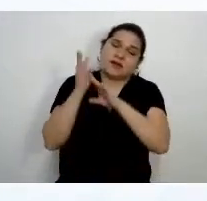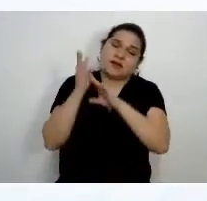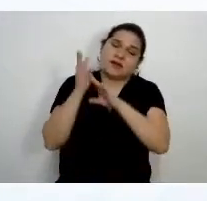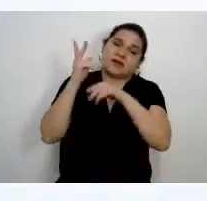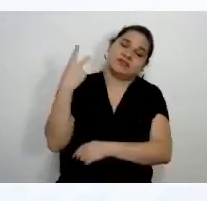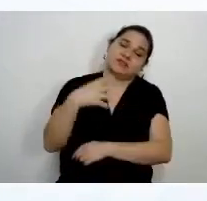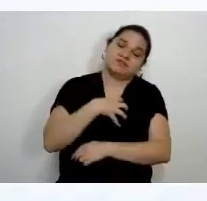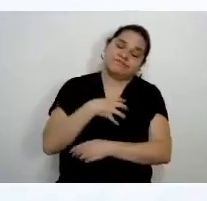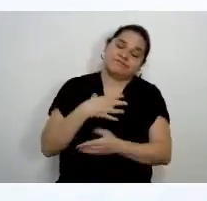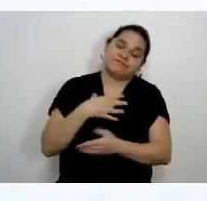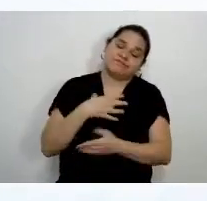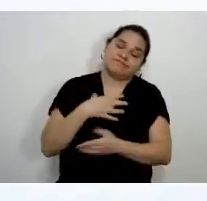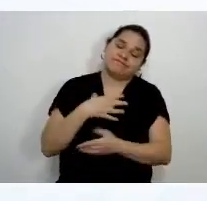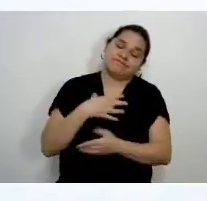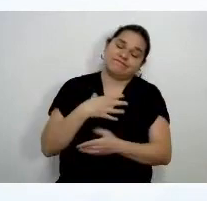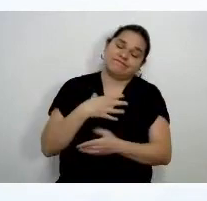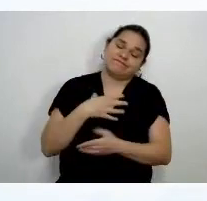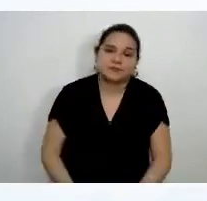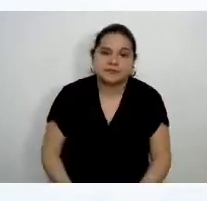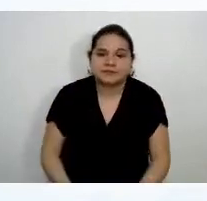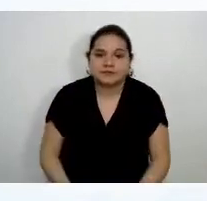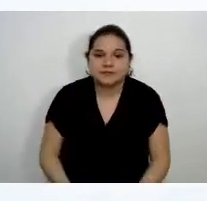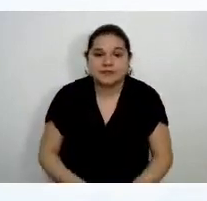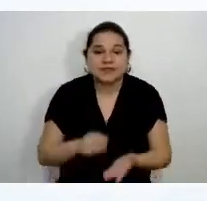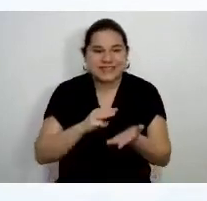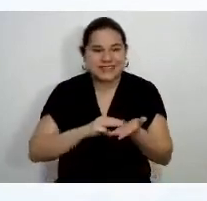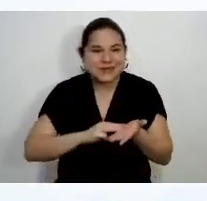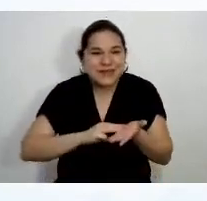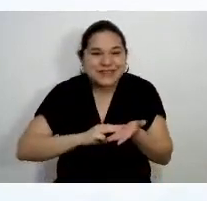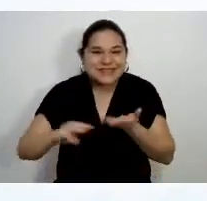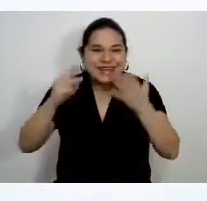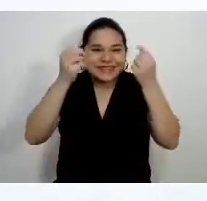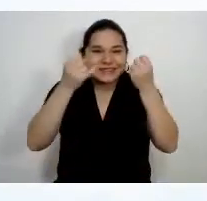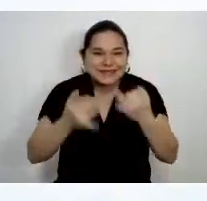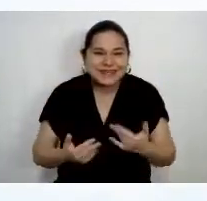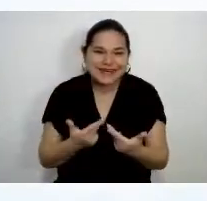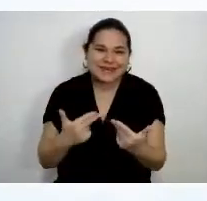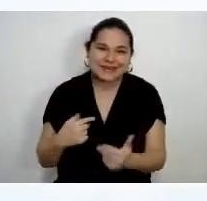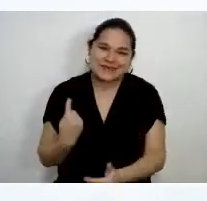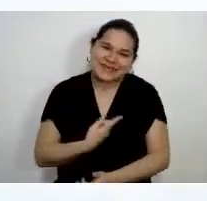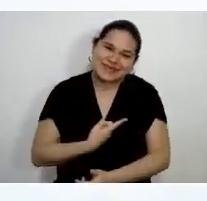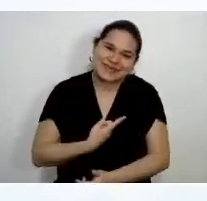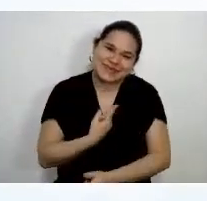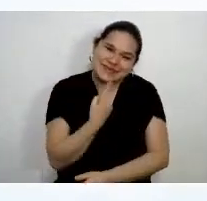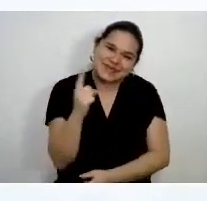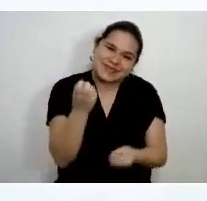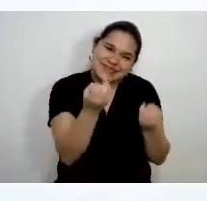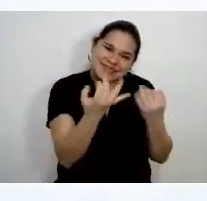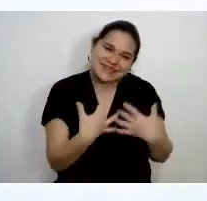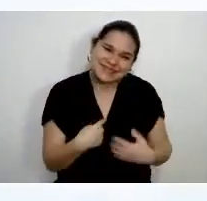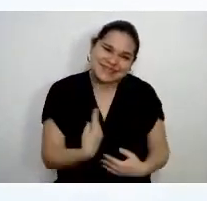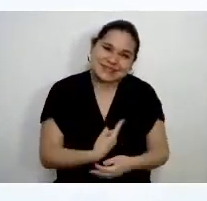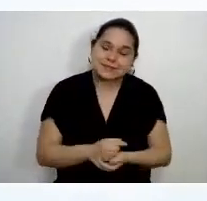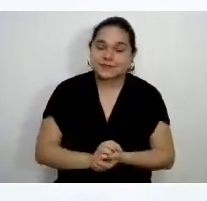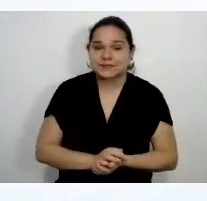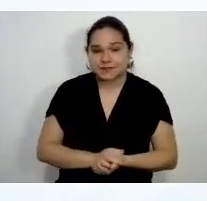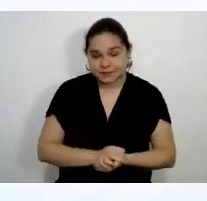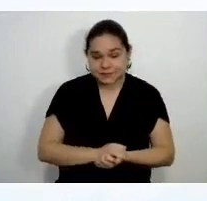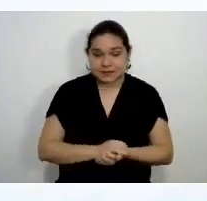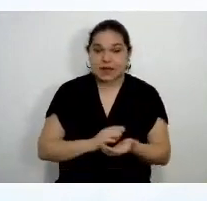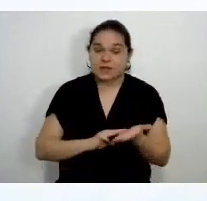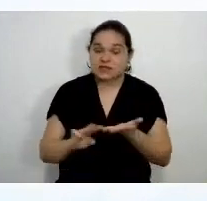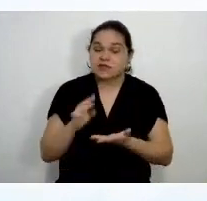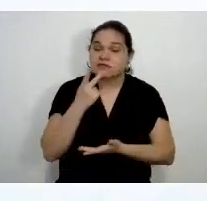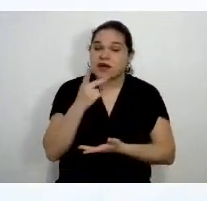uma mensagem para nós aqui, porque o senhor é bom nisso, em deixar mensagens que nos... Bom, a mensagem que eu passo é a seguinte: não